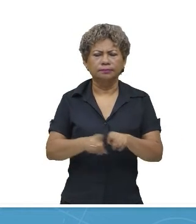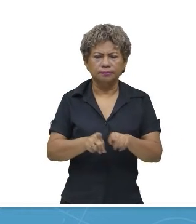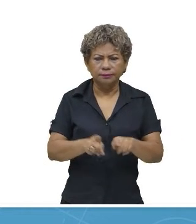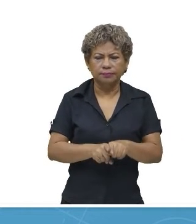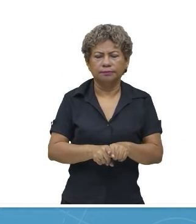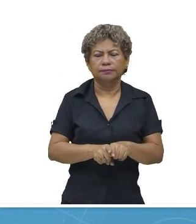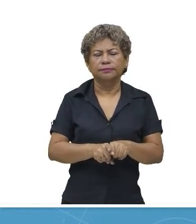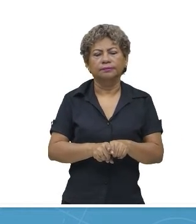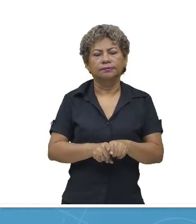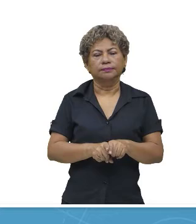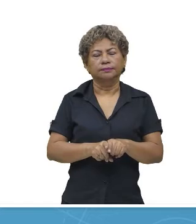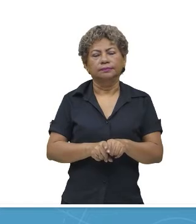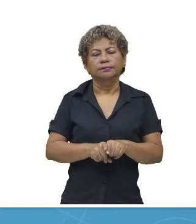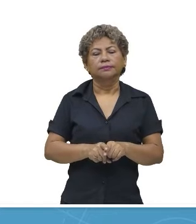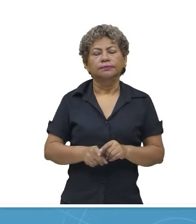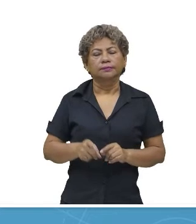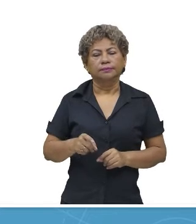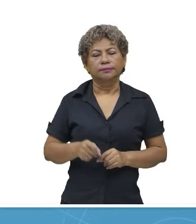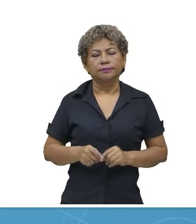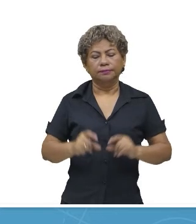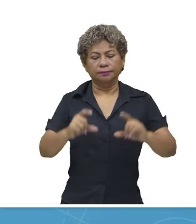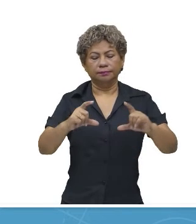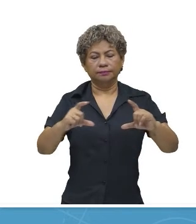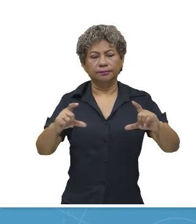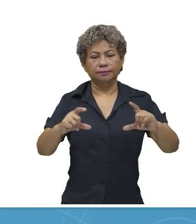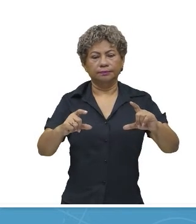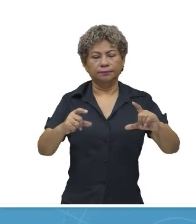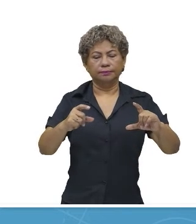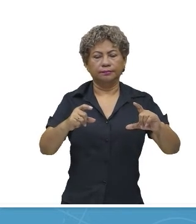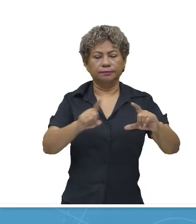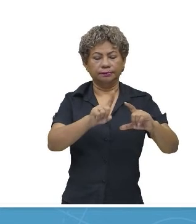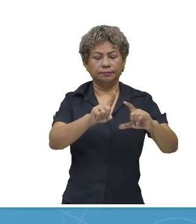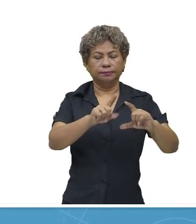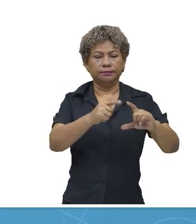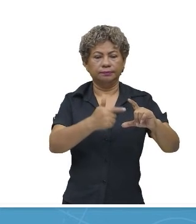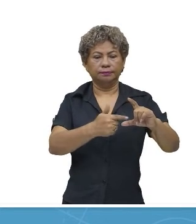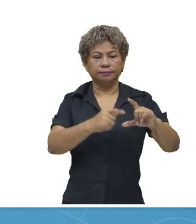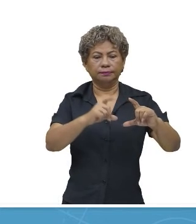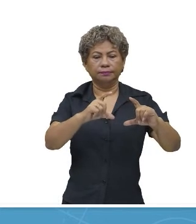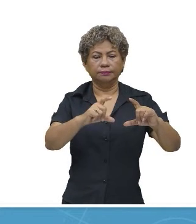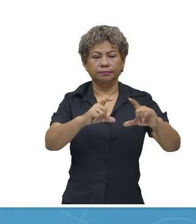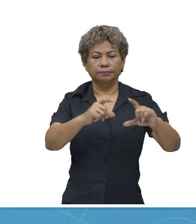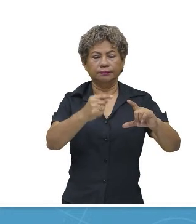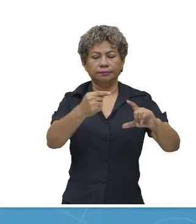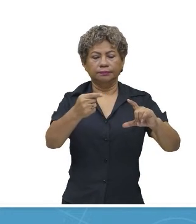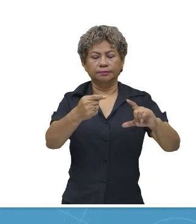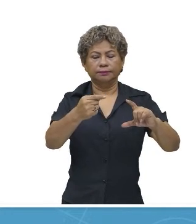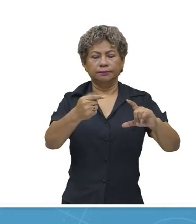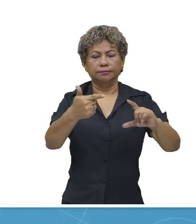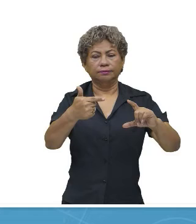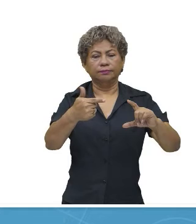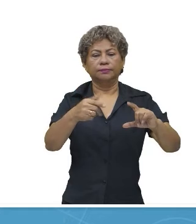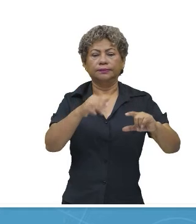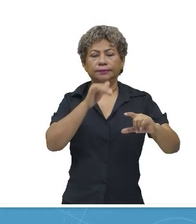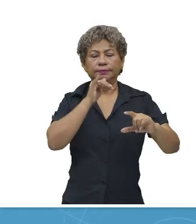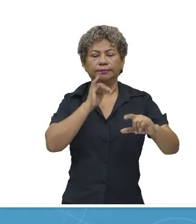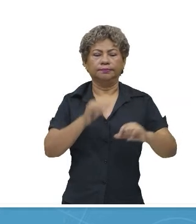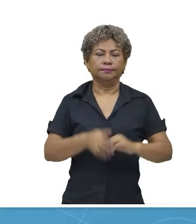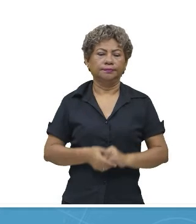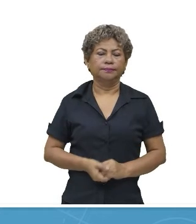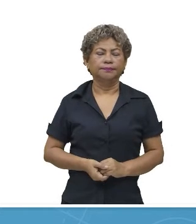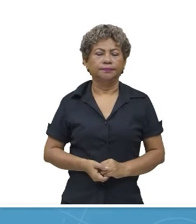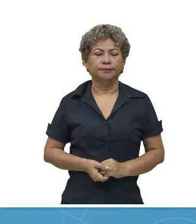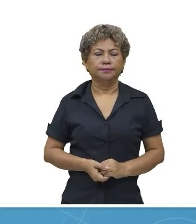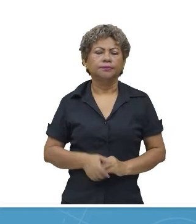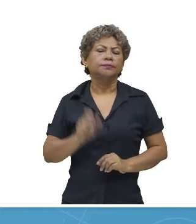a gente tem um expoente negativo, por exemplo, se eu tenho a fração 1 sobre 2 elevado a menos 2. Isso aqui,